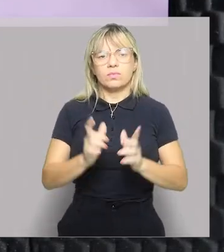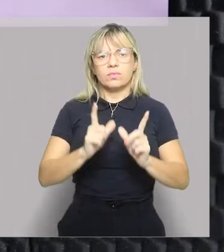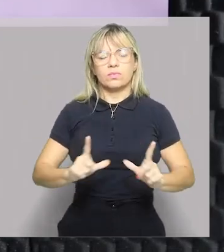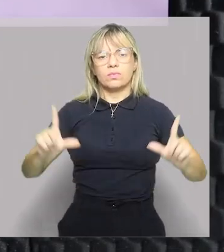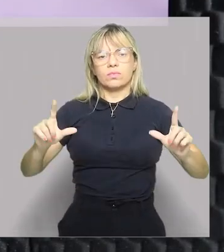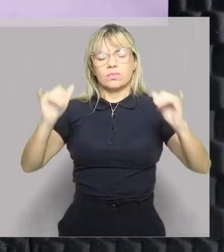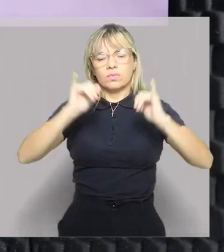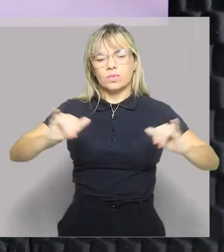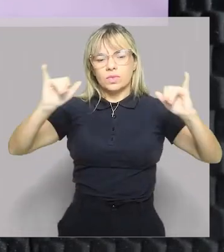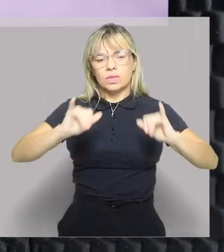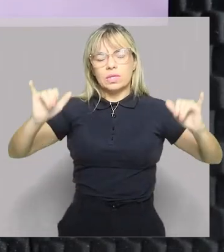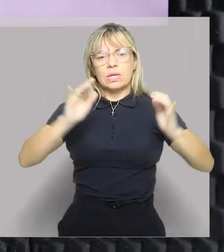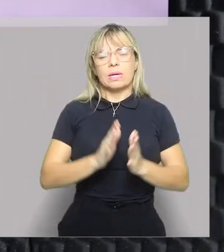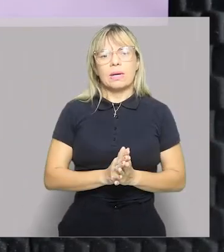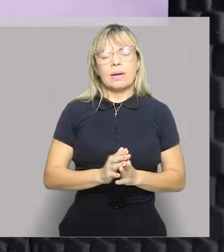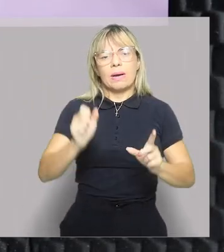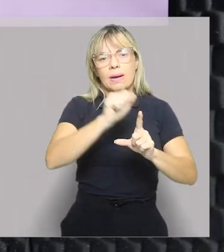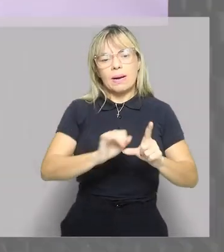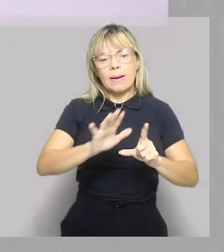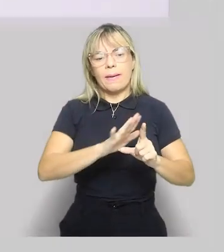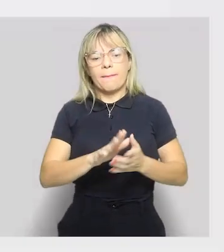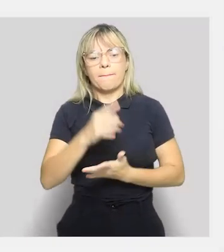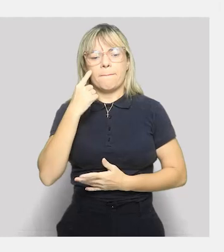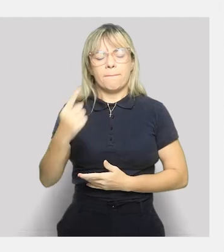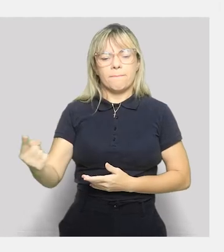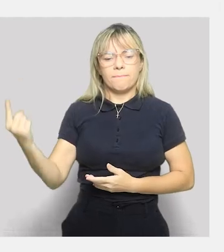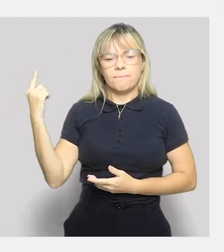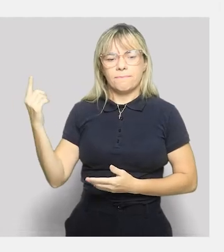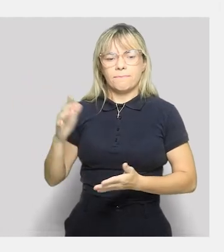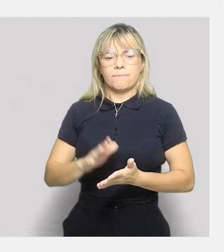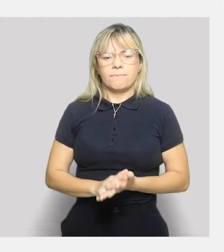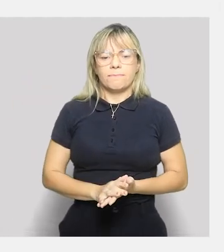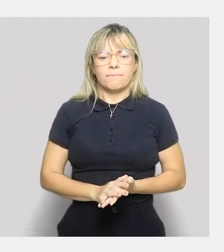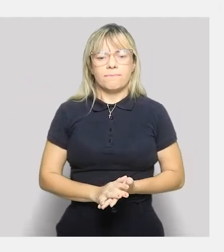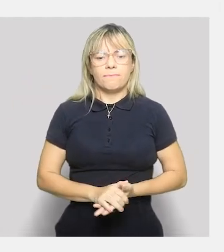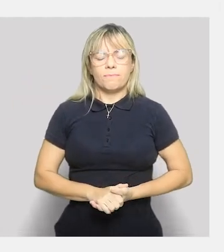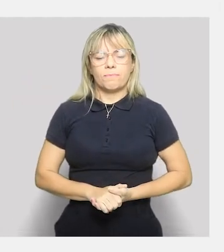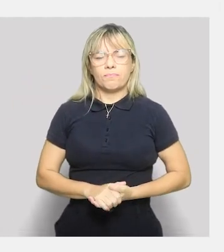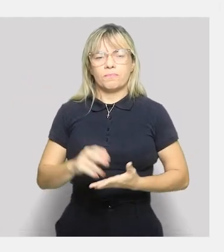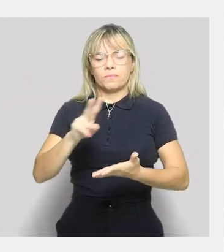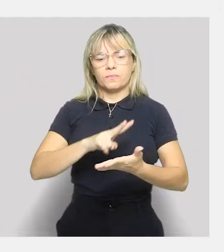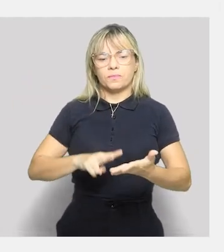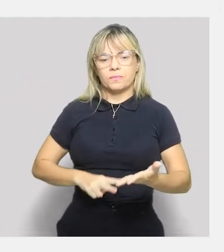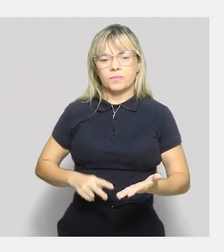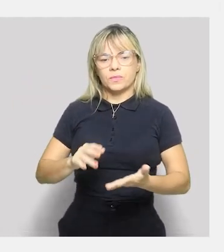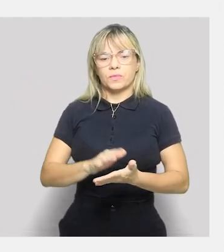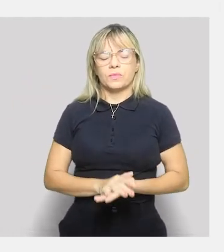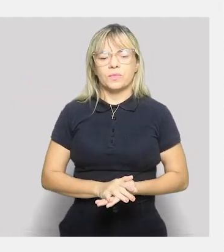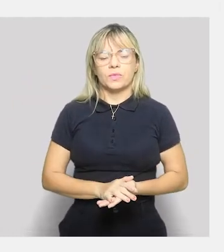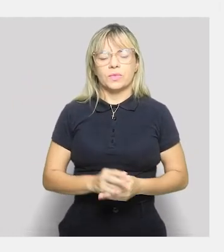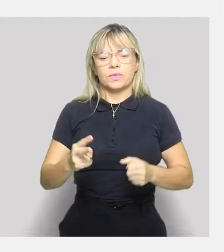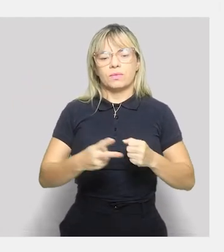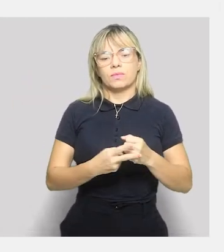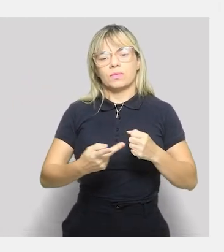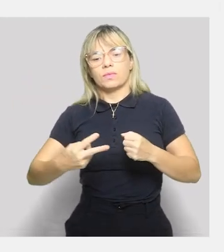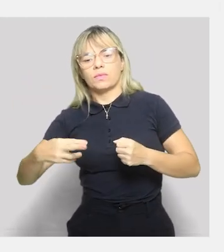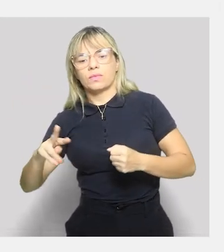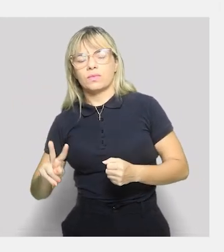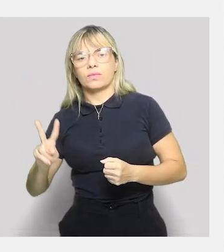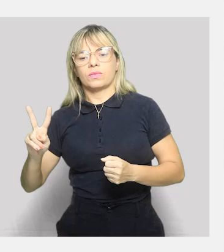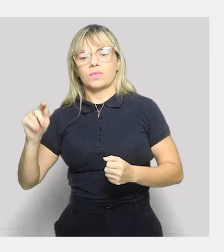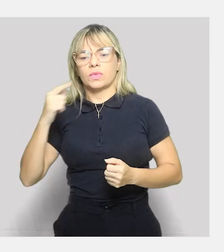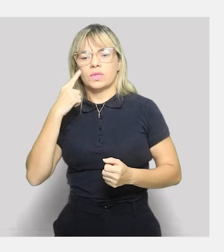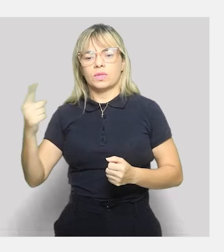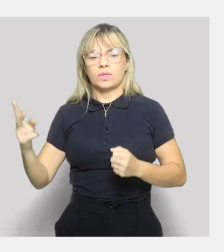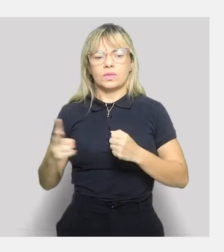charge, né? Então, observem, considerando a transitividade dos verbos, é correto afirmar que o verbo ser